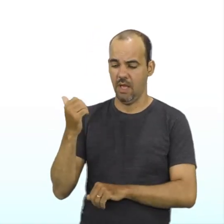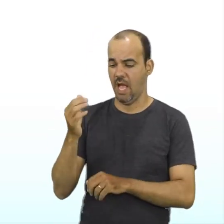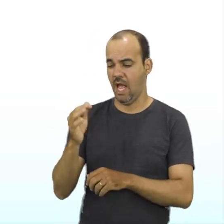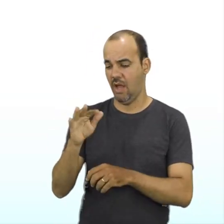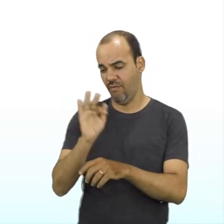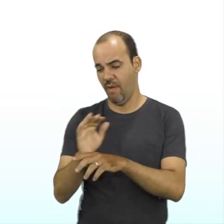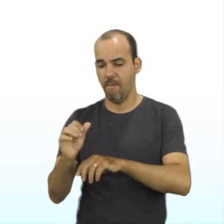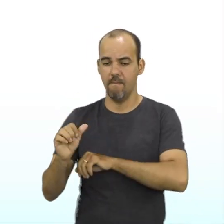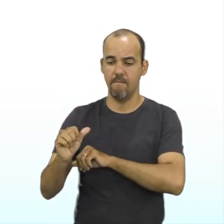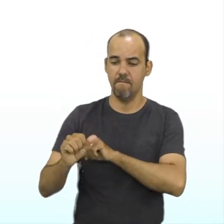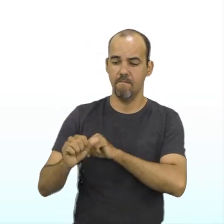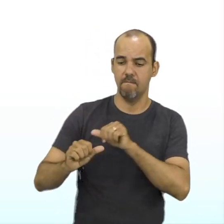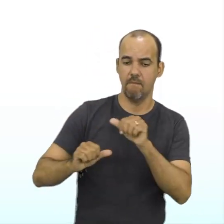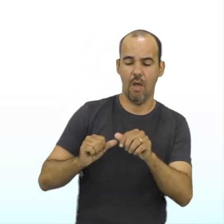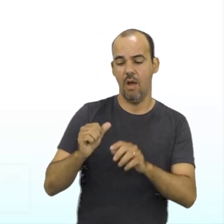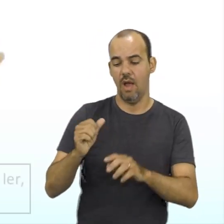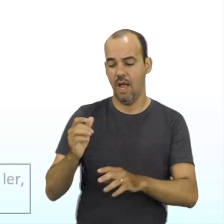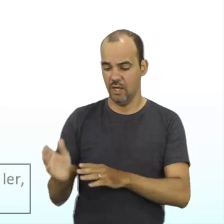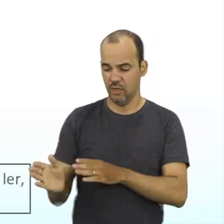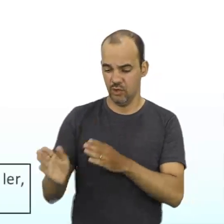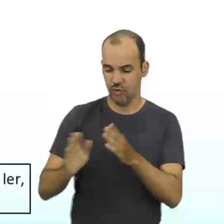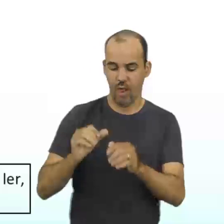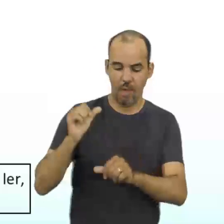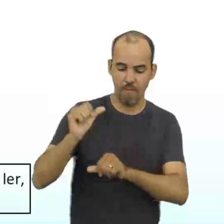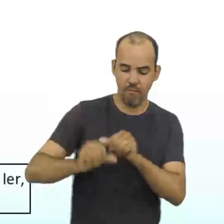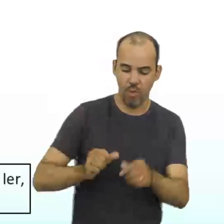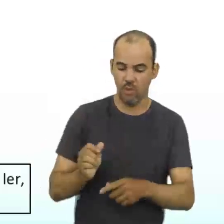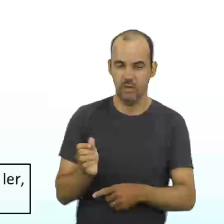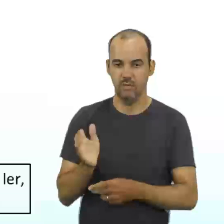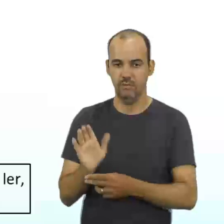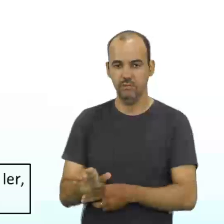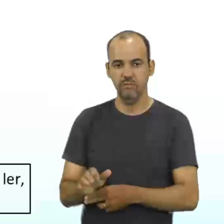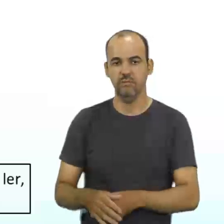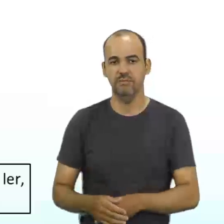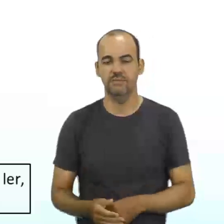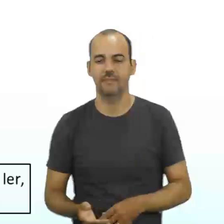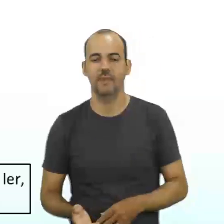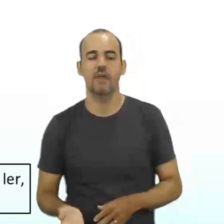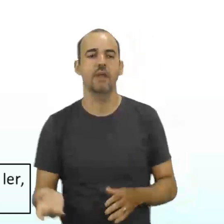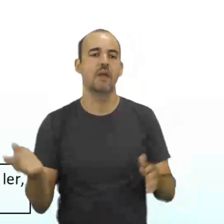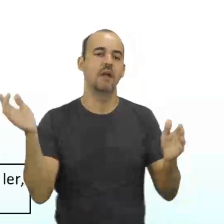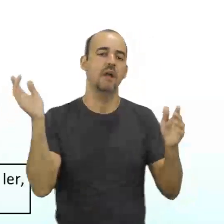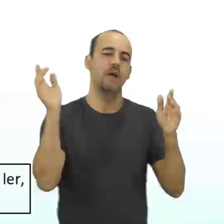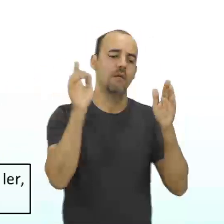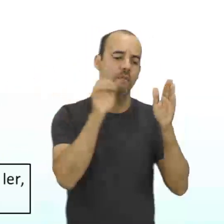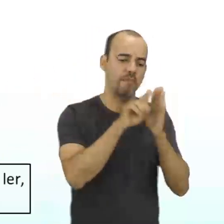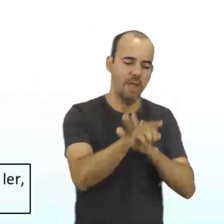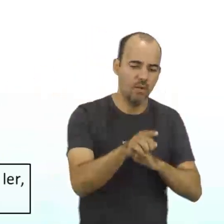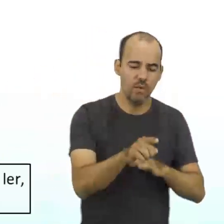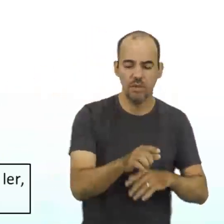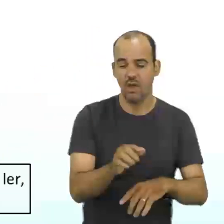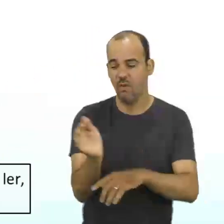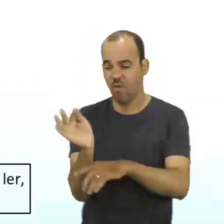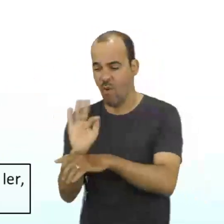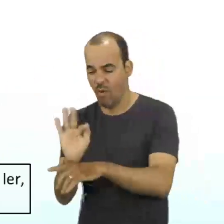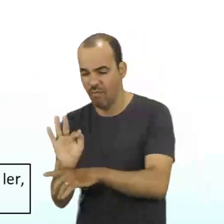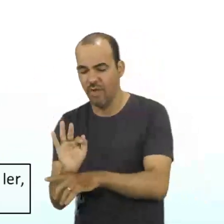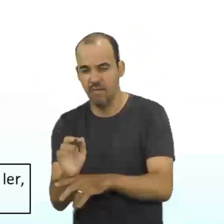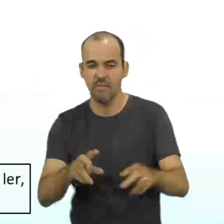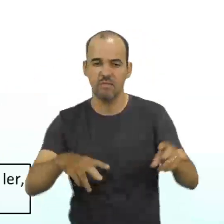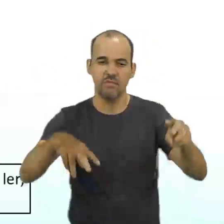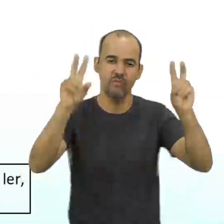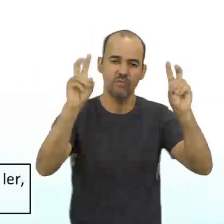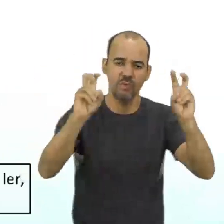gente vai voltar lá para a questão. Então, o filme Como Estrelas en la Tierra aborda o tema da